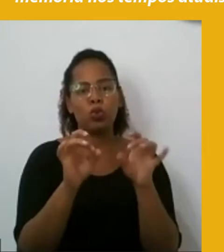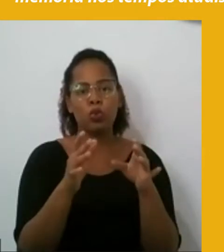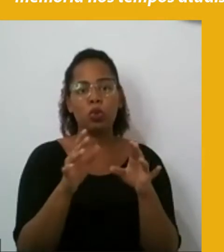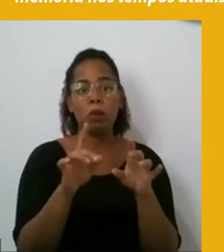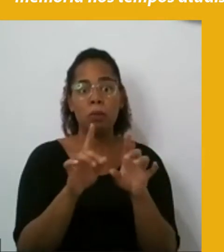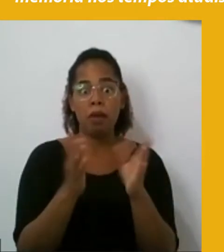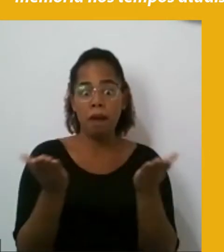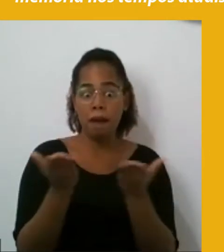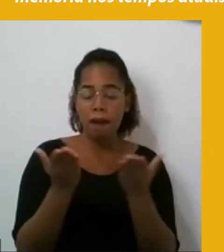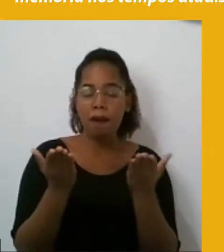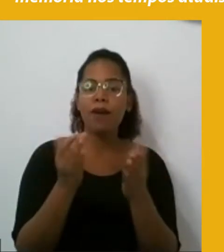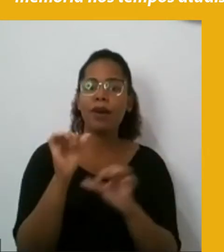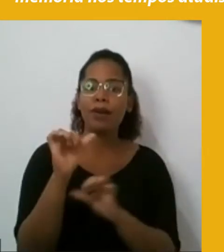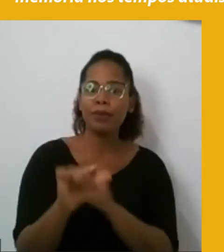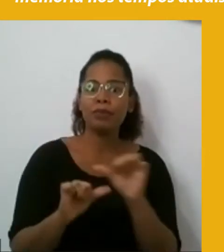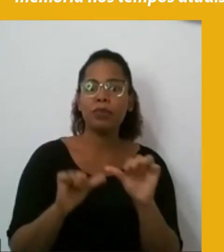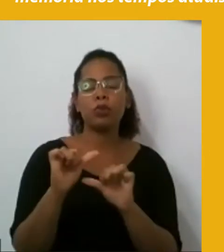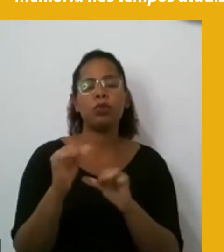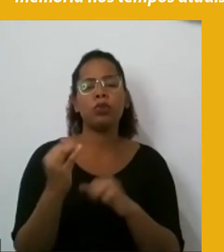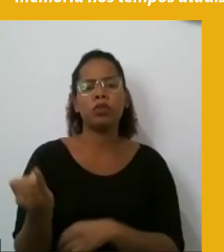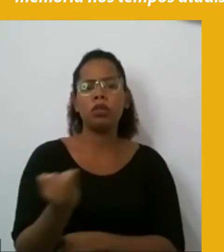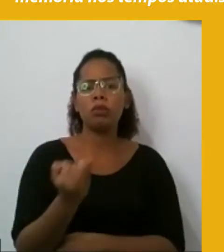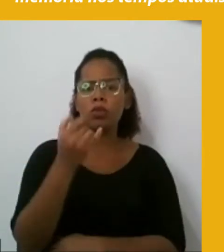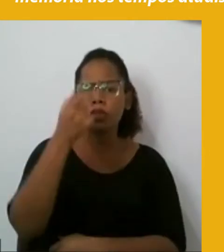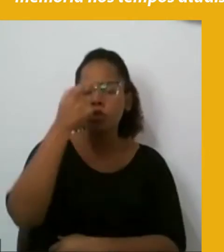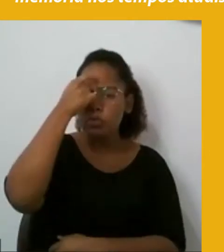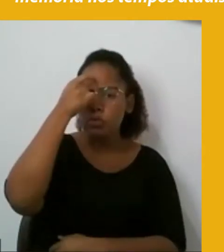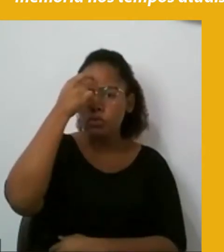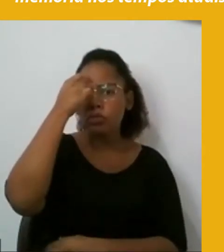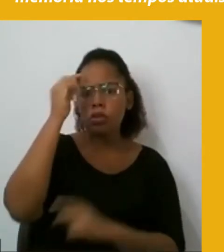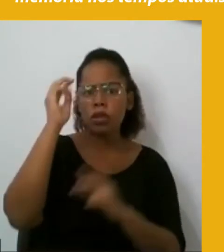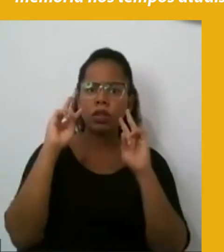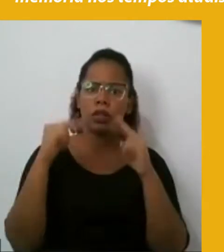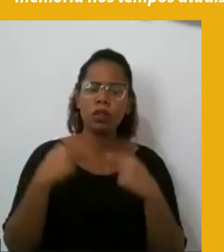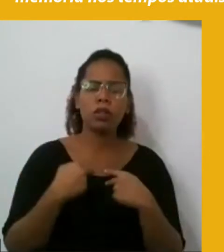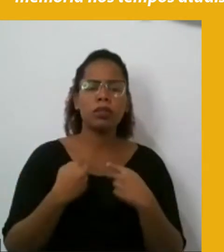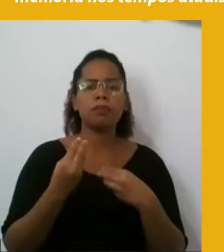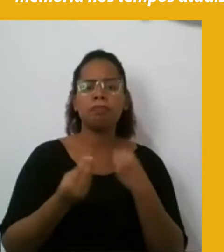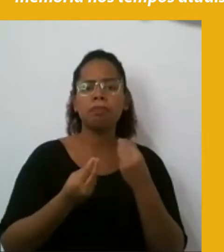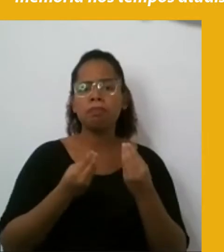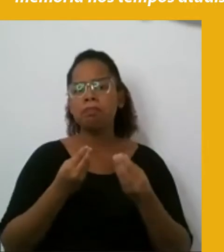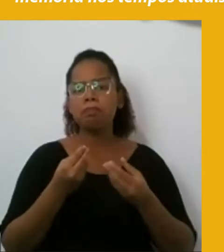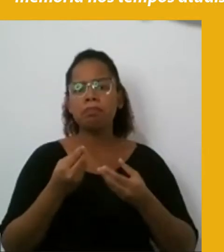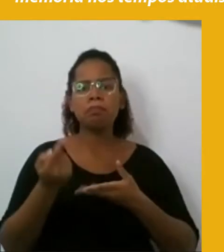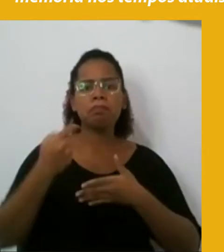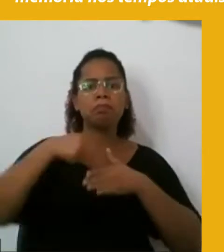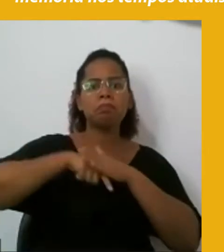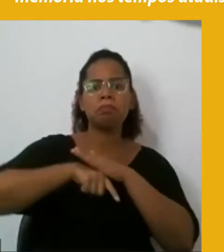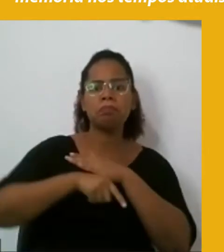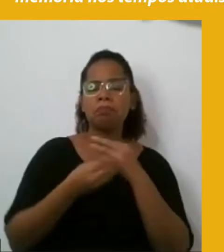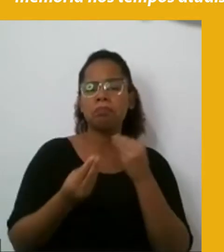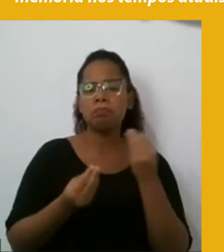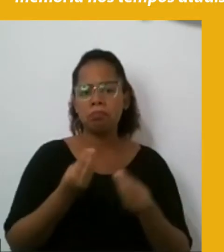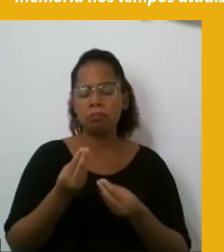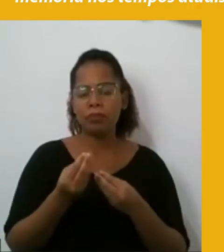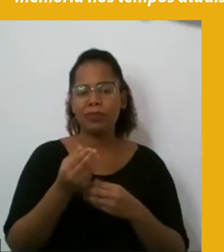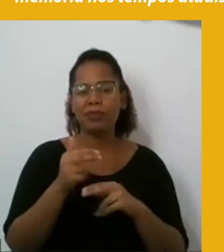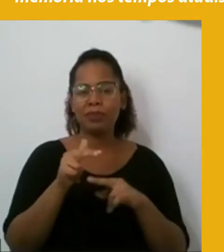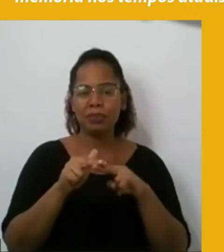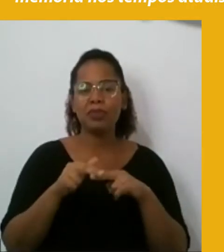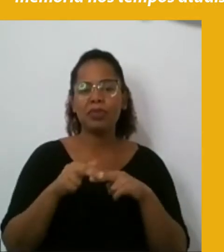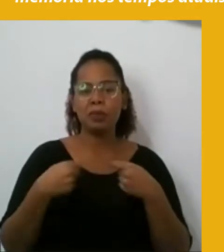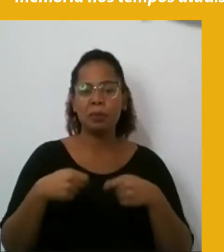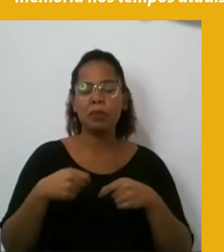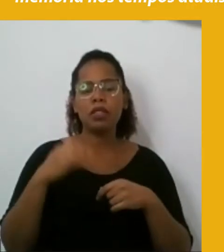consciência de quem é que a gente é mesmo. Né? E isso tem que estar refletido na nossa estratégia de recuperação do